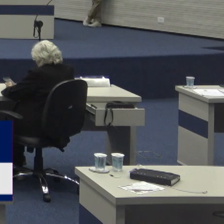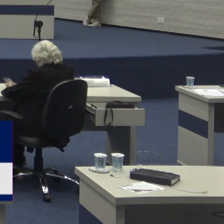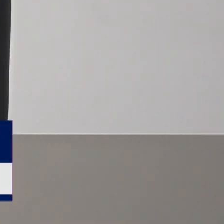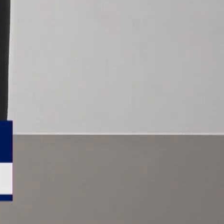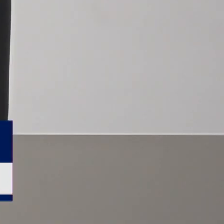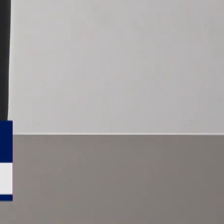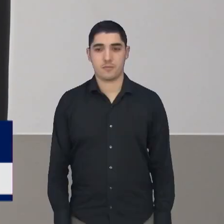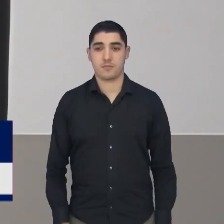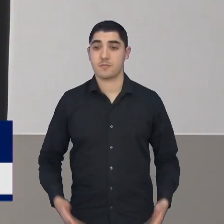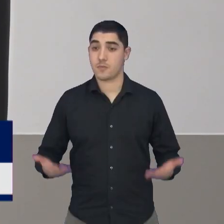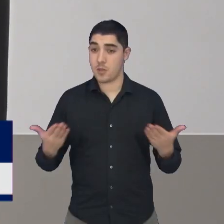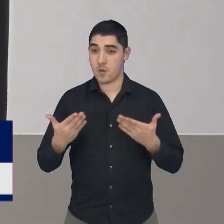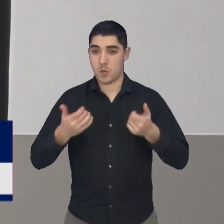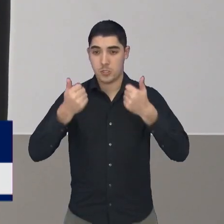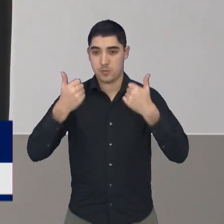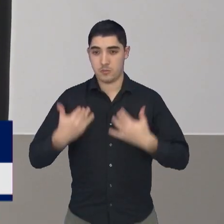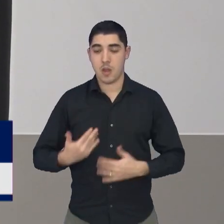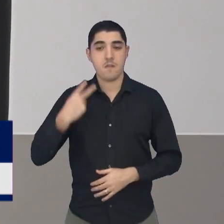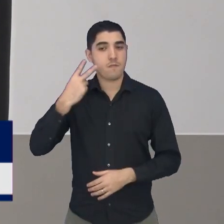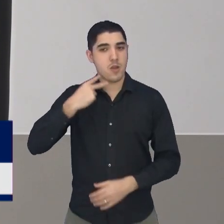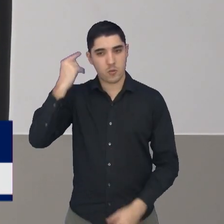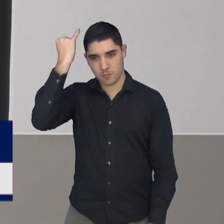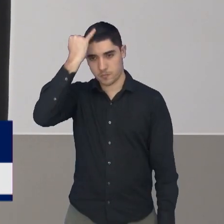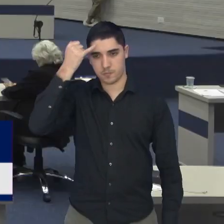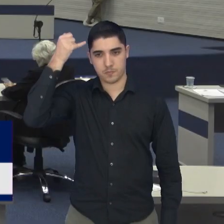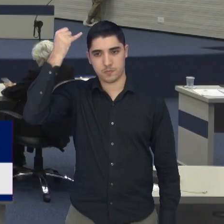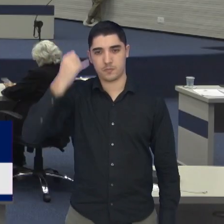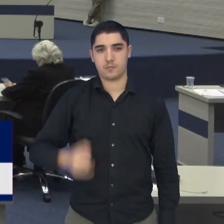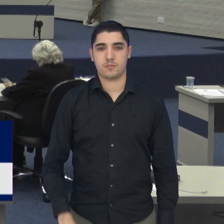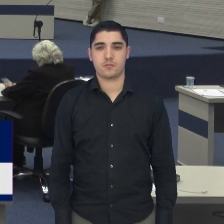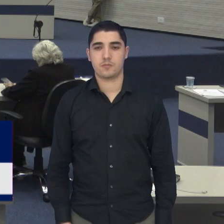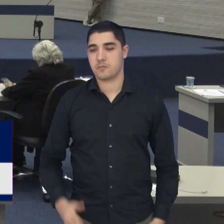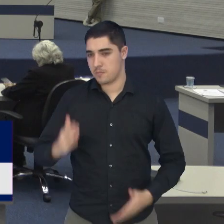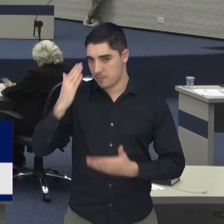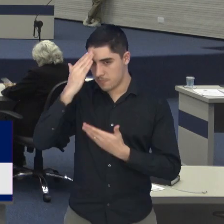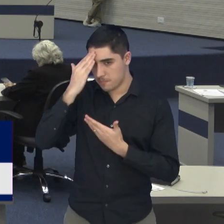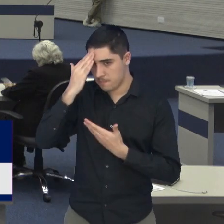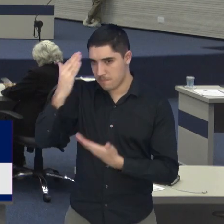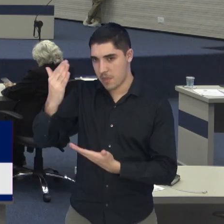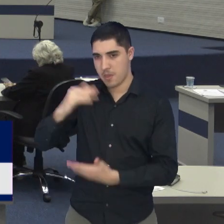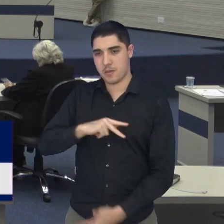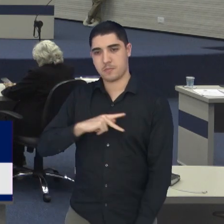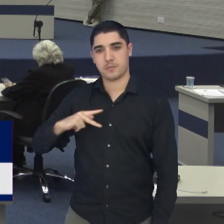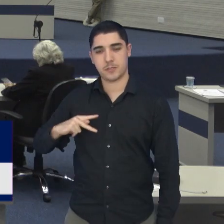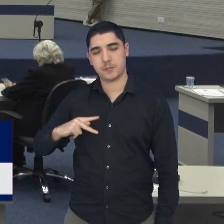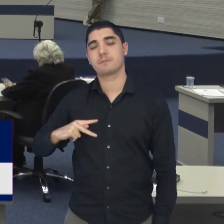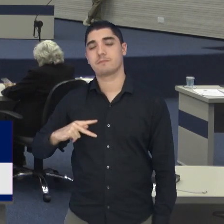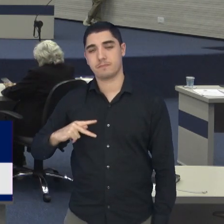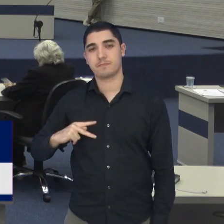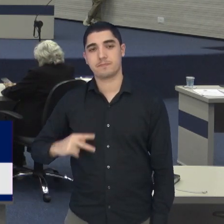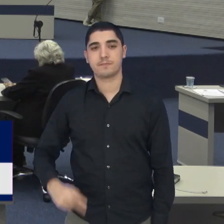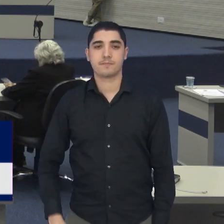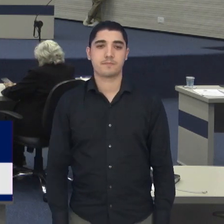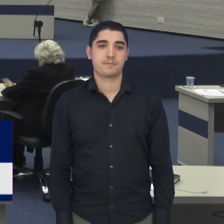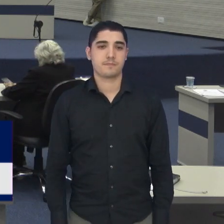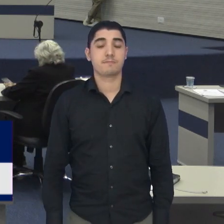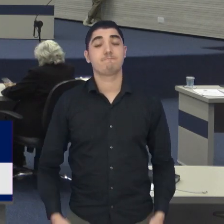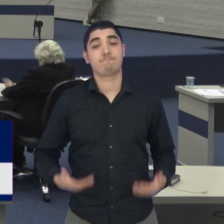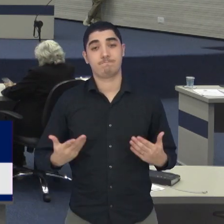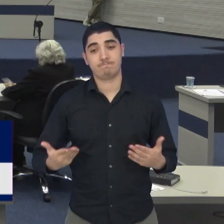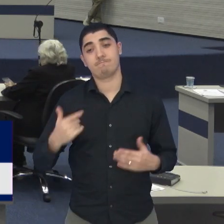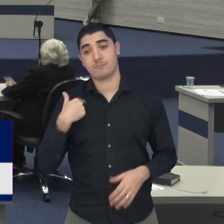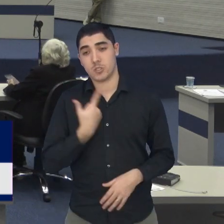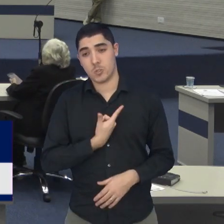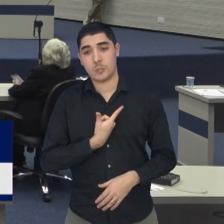Com a palavra, o vereador Dr. José Cláudio. Obrigado, senhor presidente. A gente só